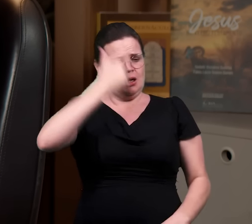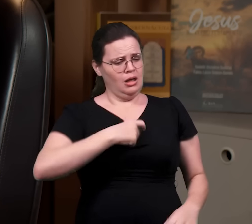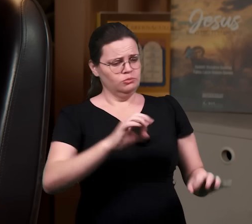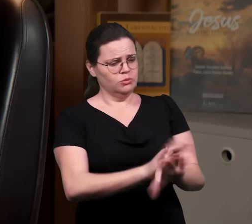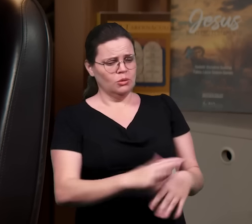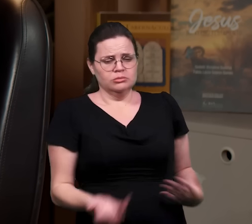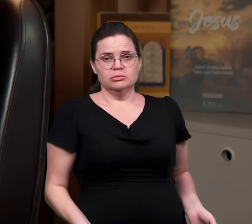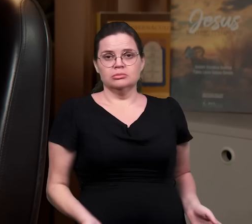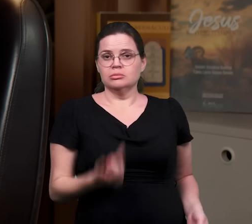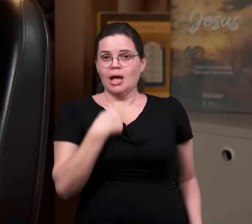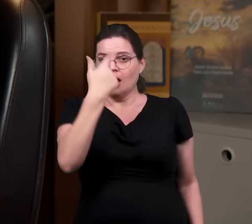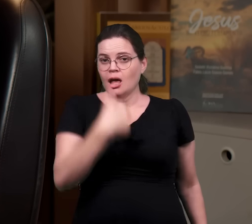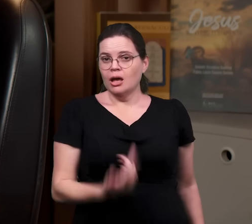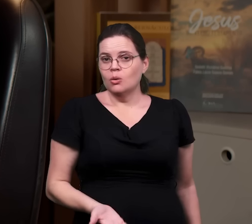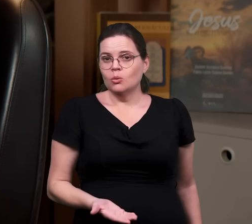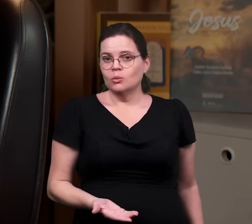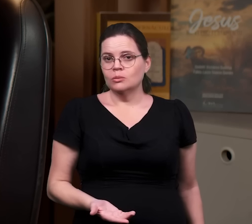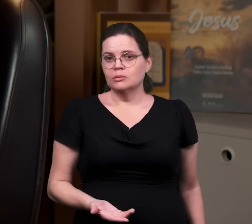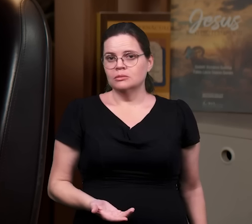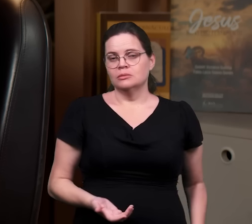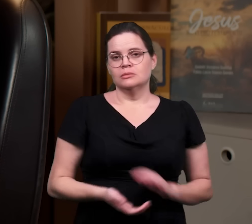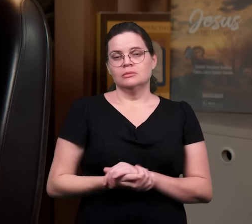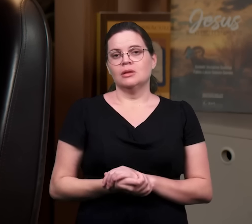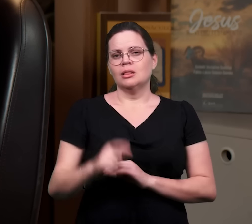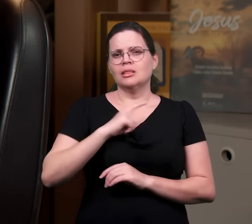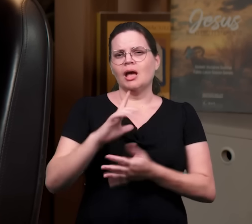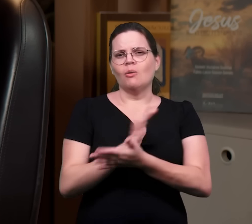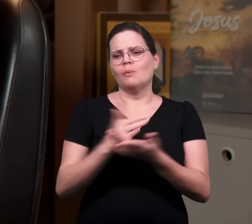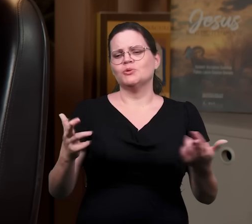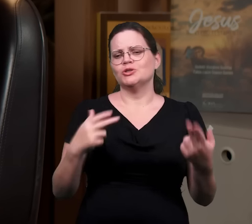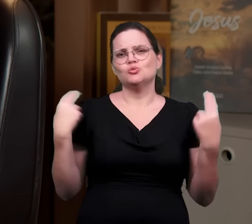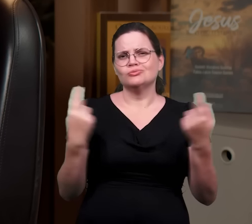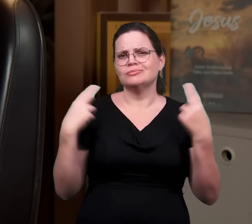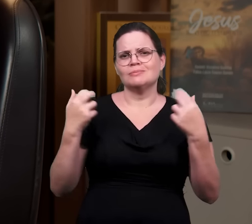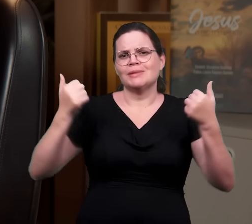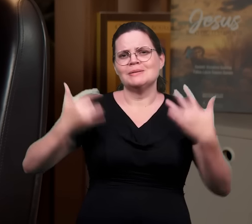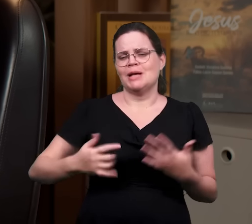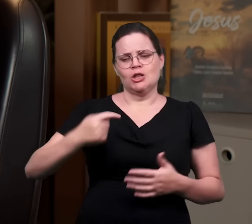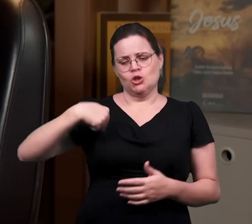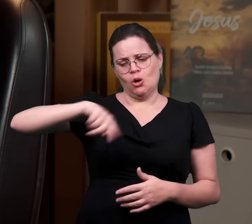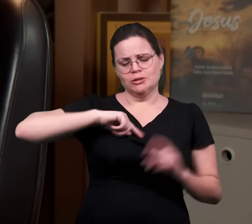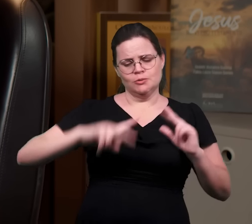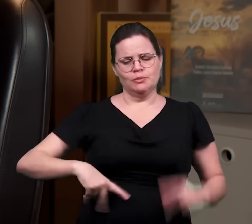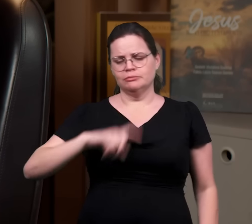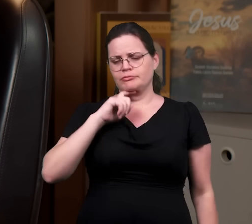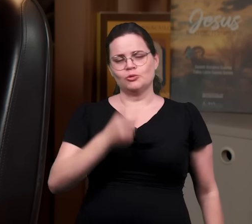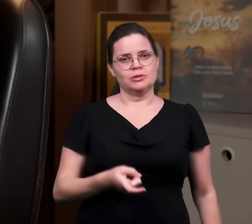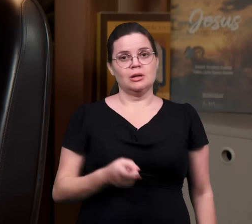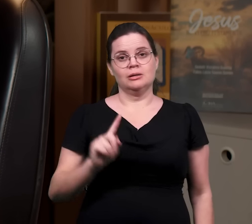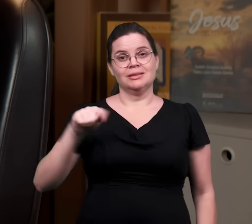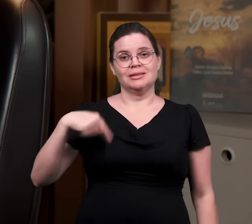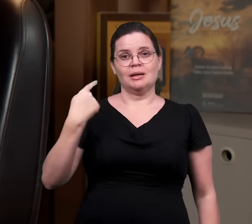sou. Tem coisas que estão fora do nosso alcance humano, né, da nossa compreensão humana, que nós